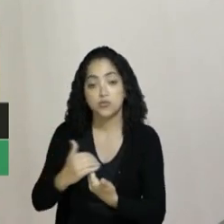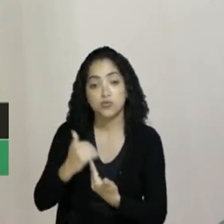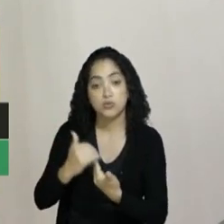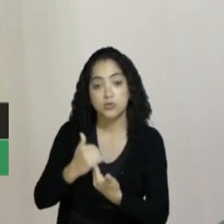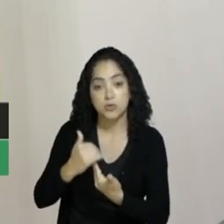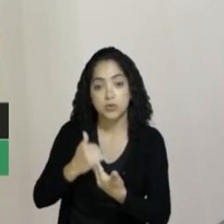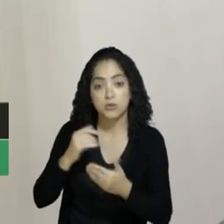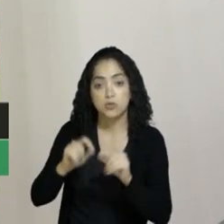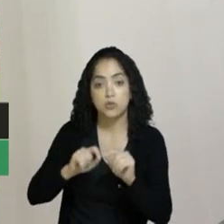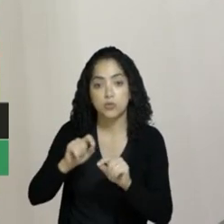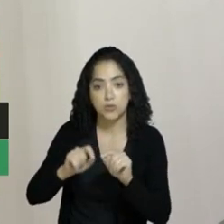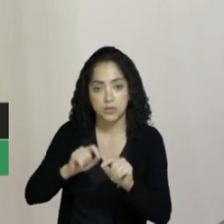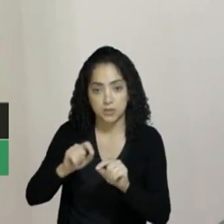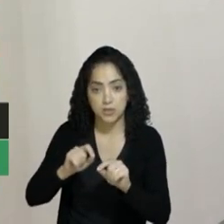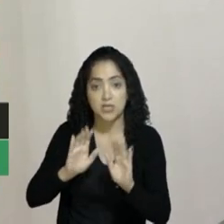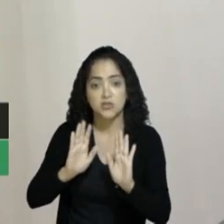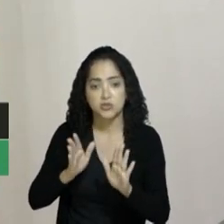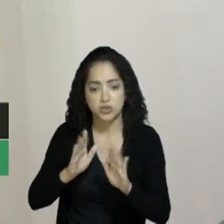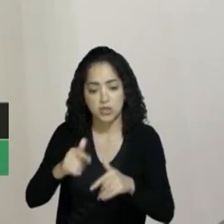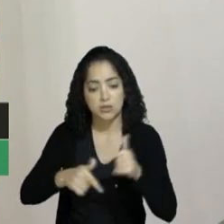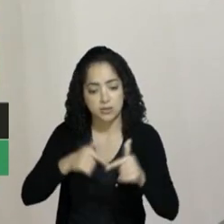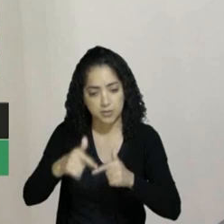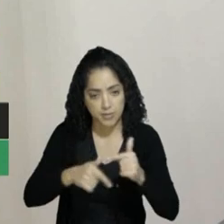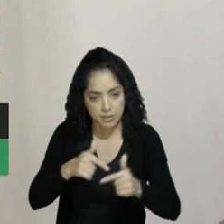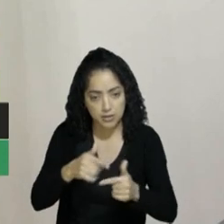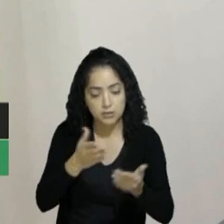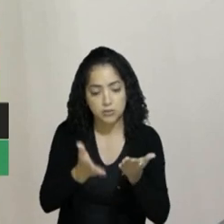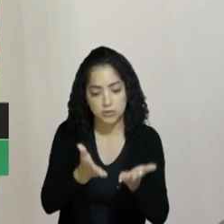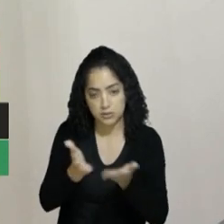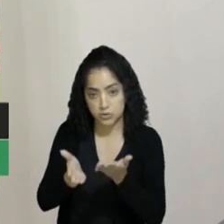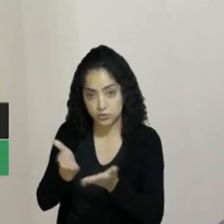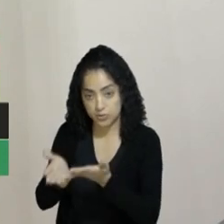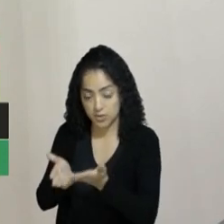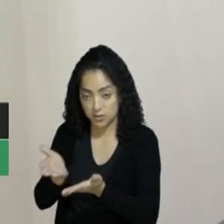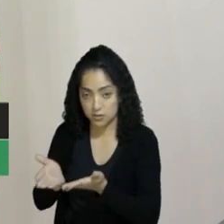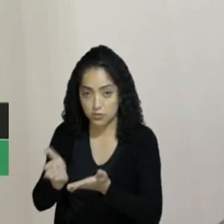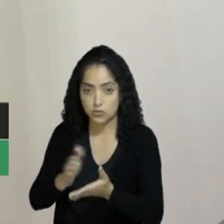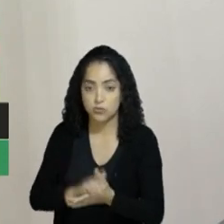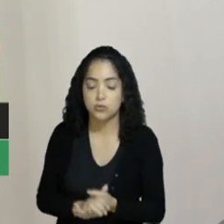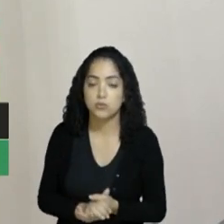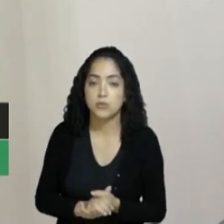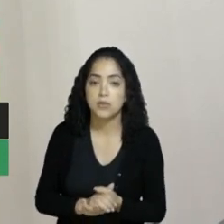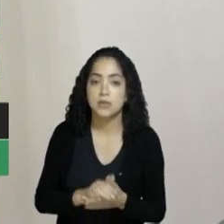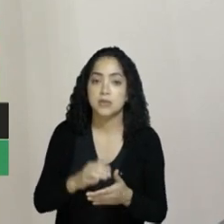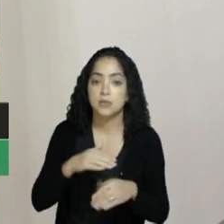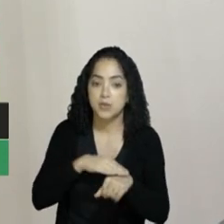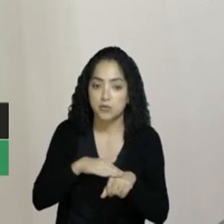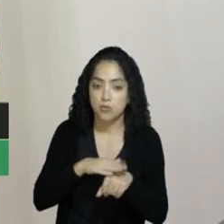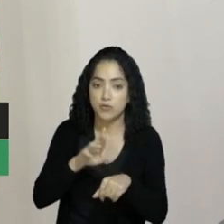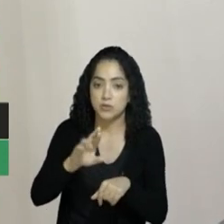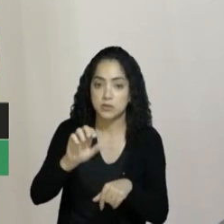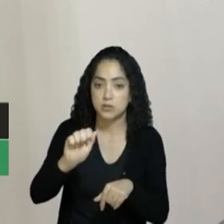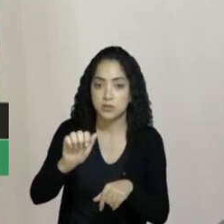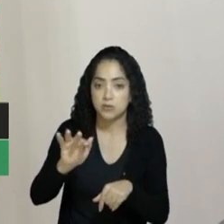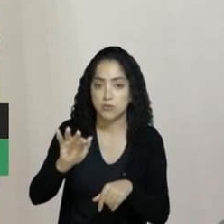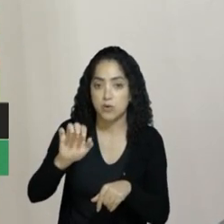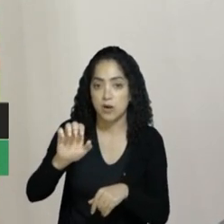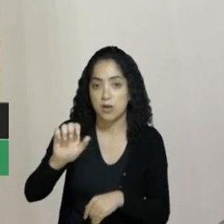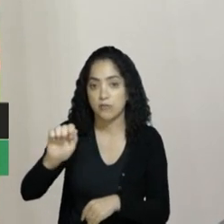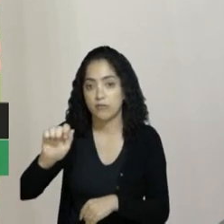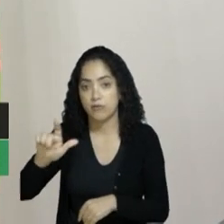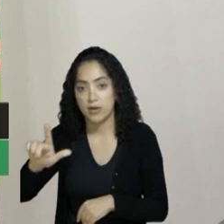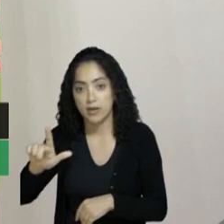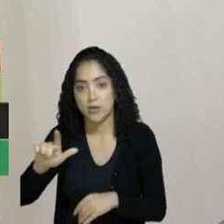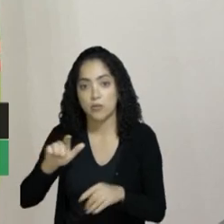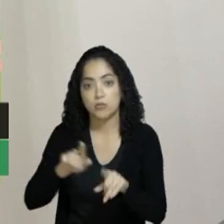que a Defesa Civil já está fazendo o atendimento, falei com o Rafael, lá da coordenação regional, do Igor, o Diego, da